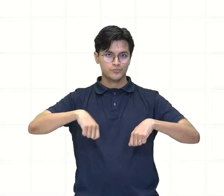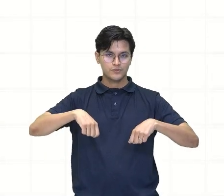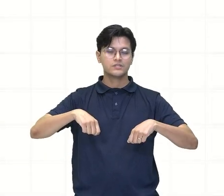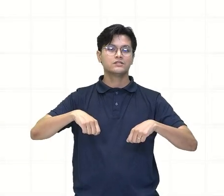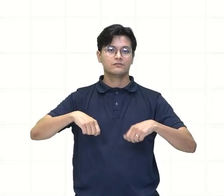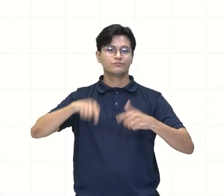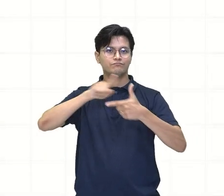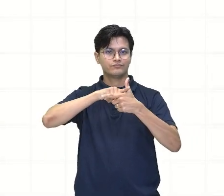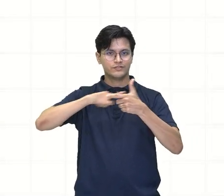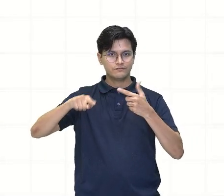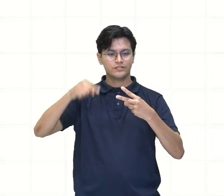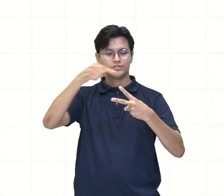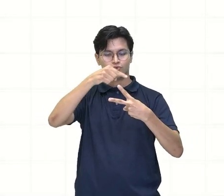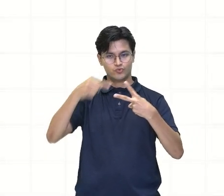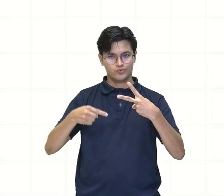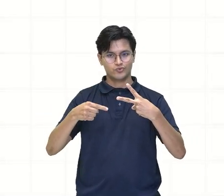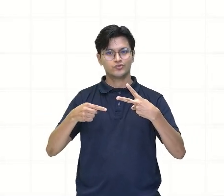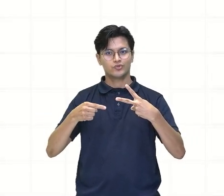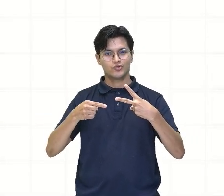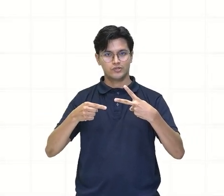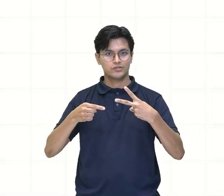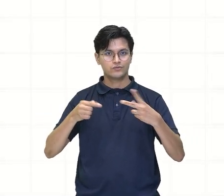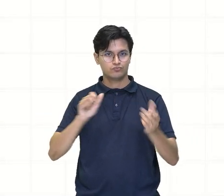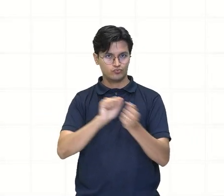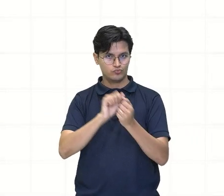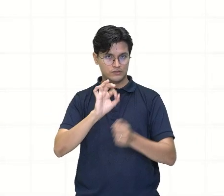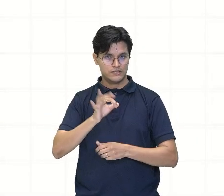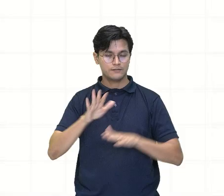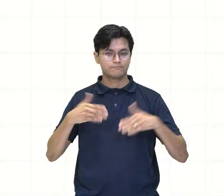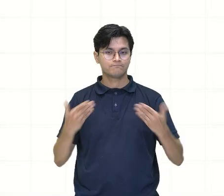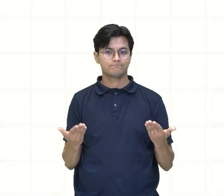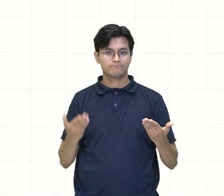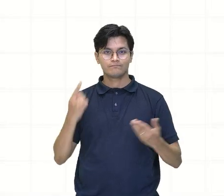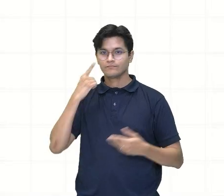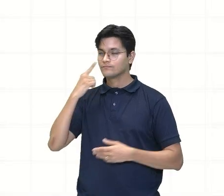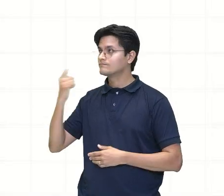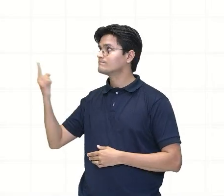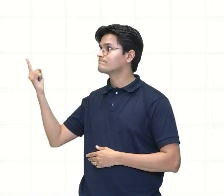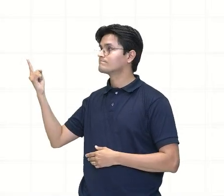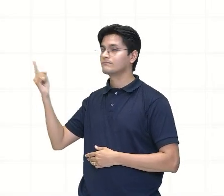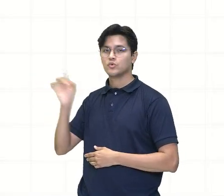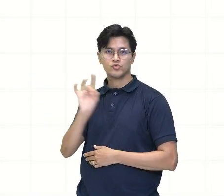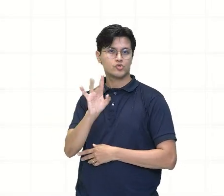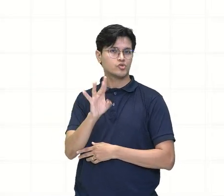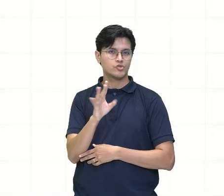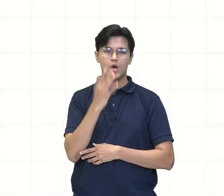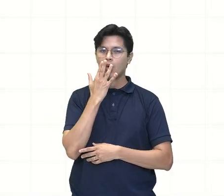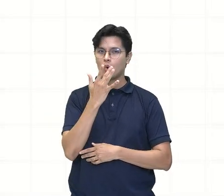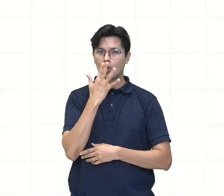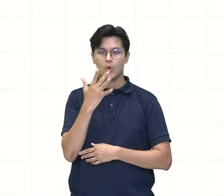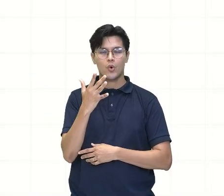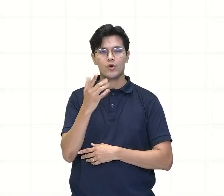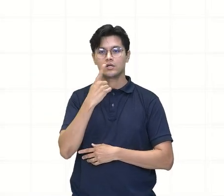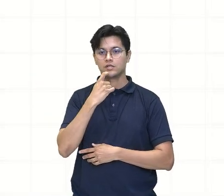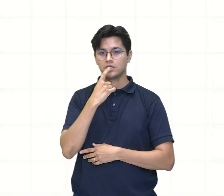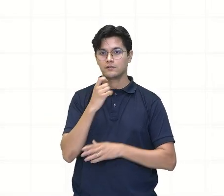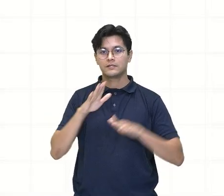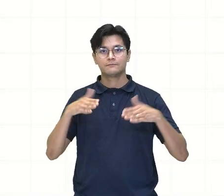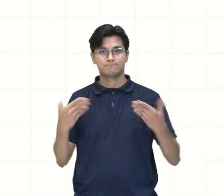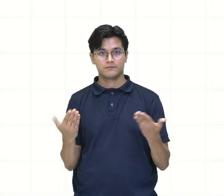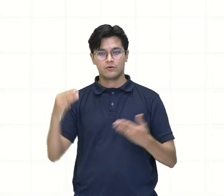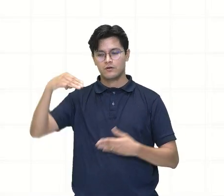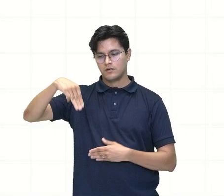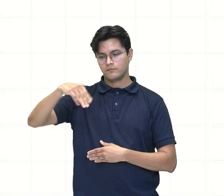tempo. Ou seja, apenas os que estão de vermelho. Ou seja, meu MDC vai ser